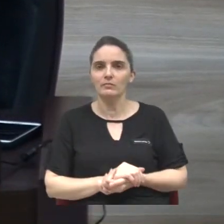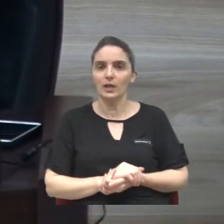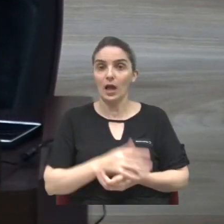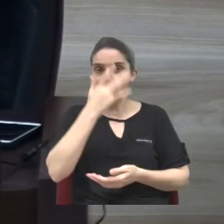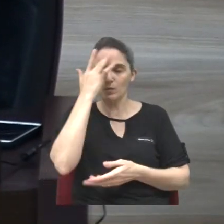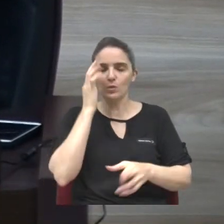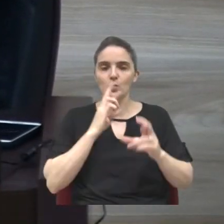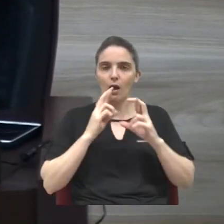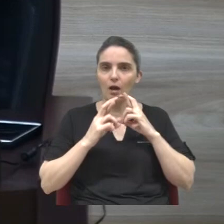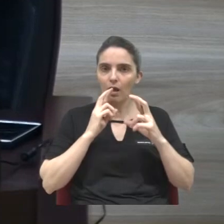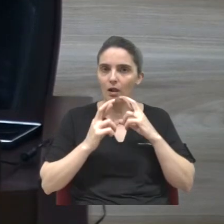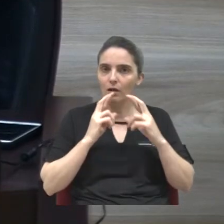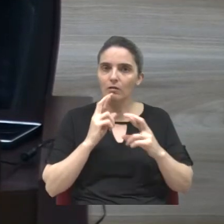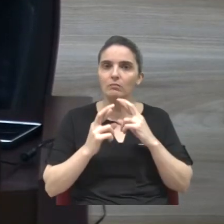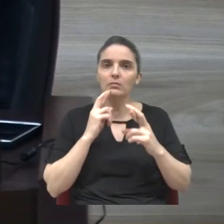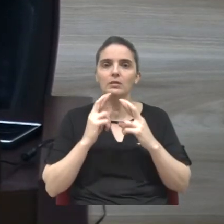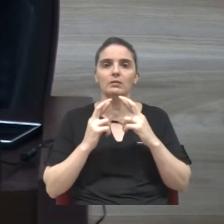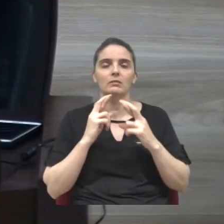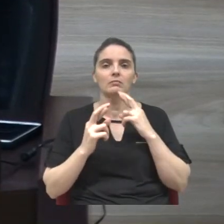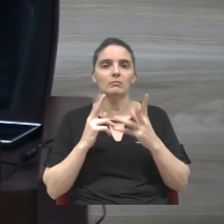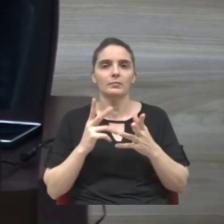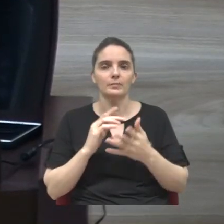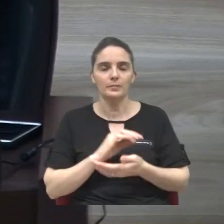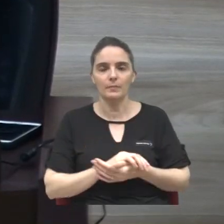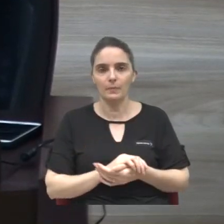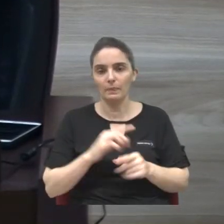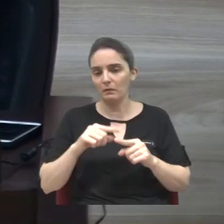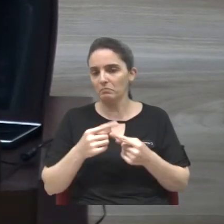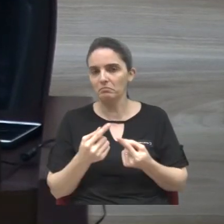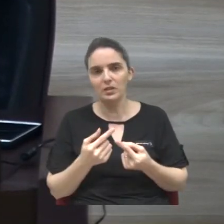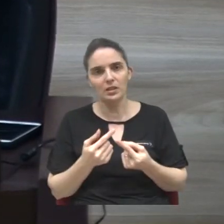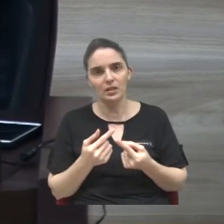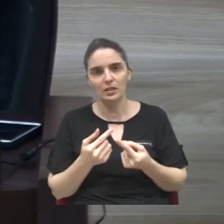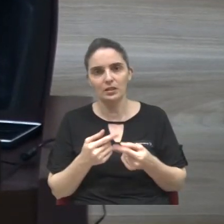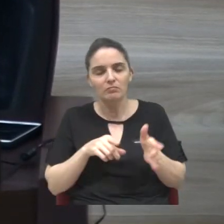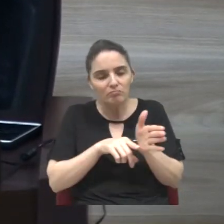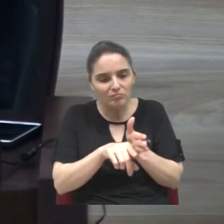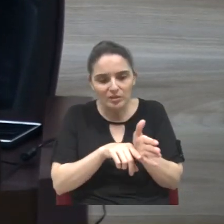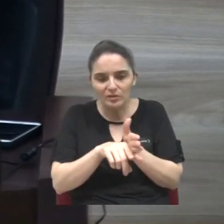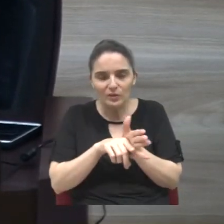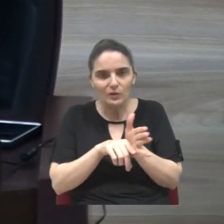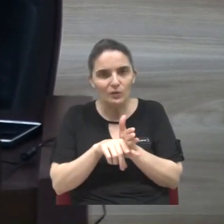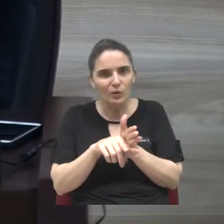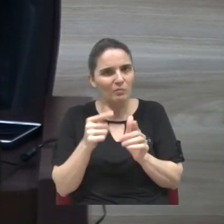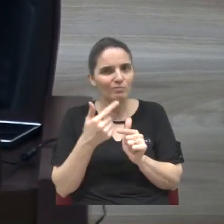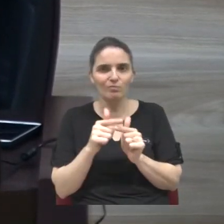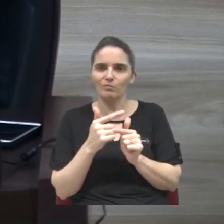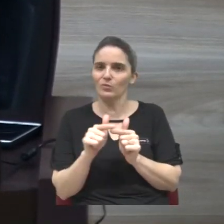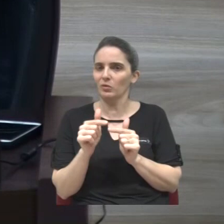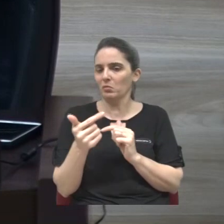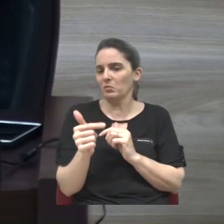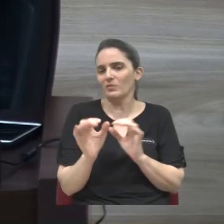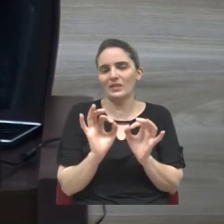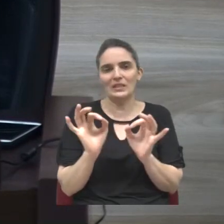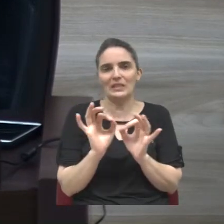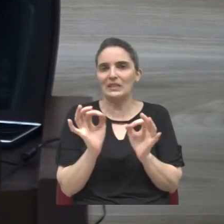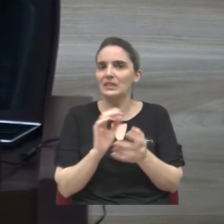Municipal e nos quais não foram identificadas as razões do aumento atípico, 87 casos, corresponde